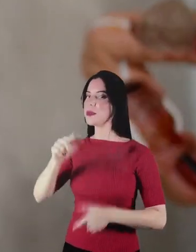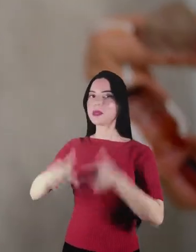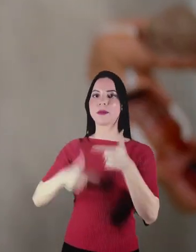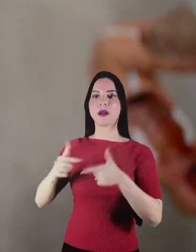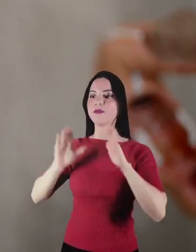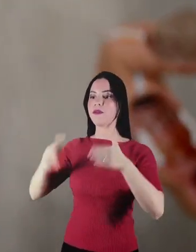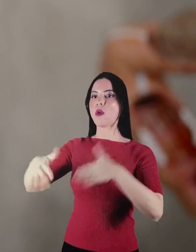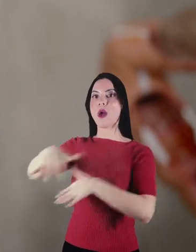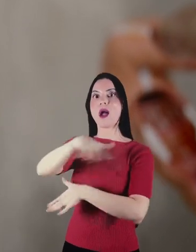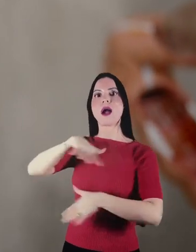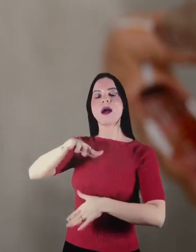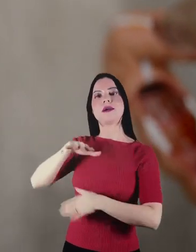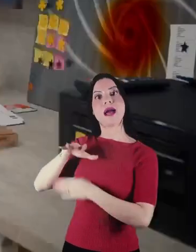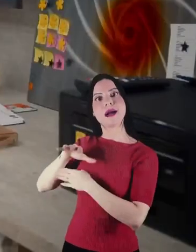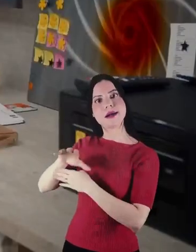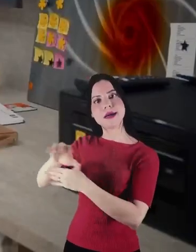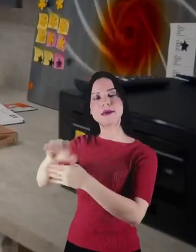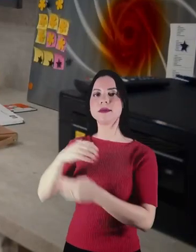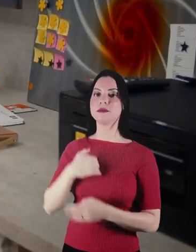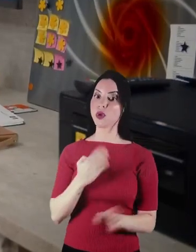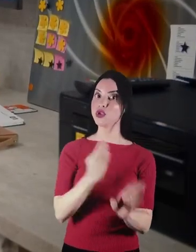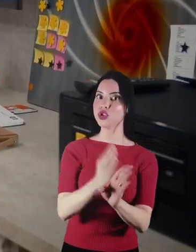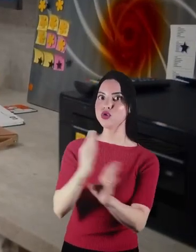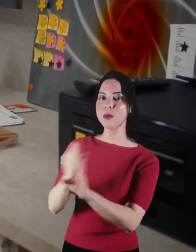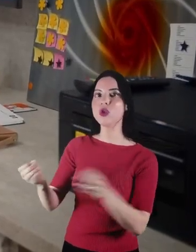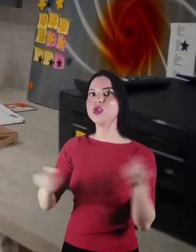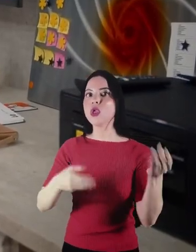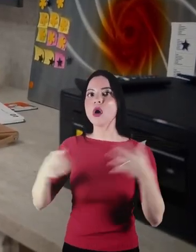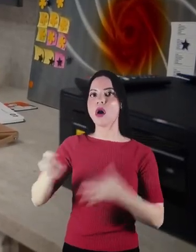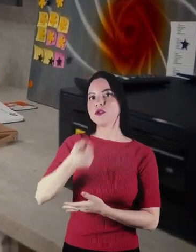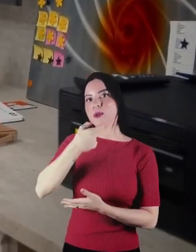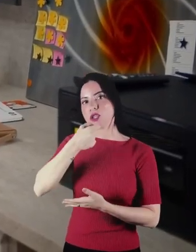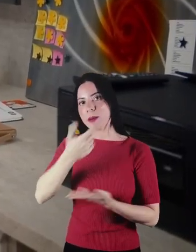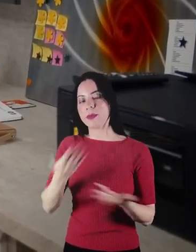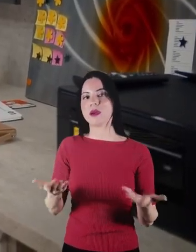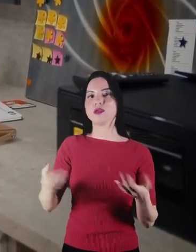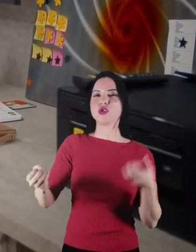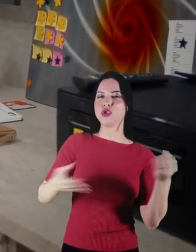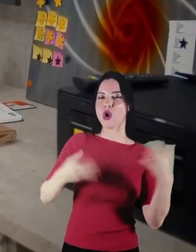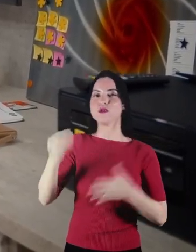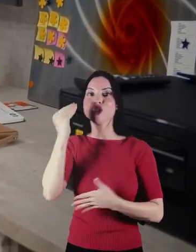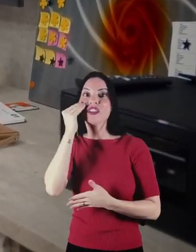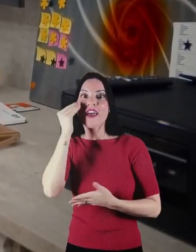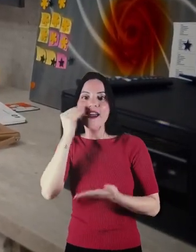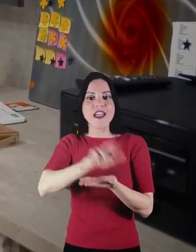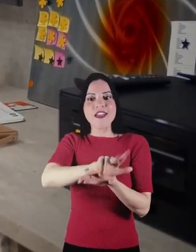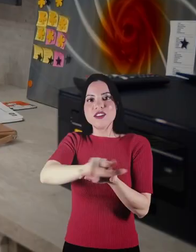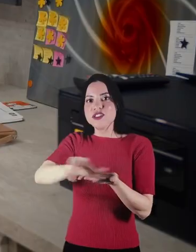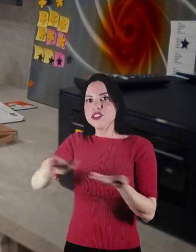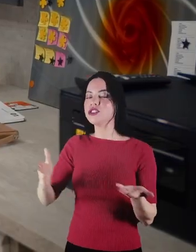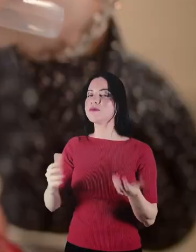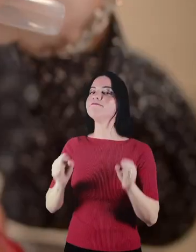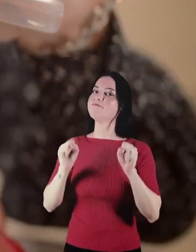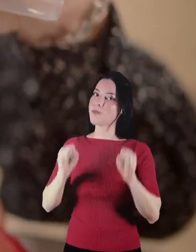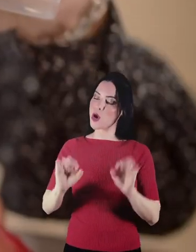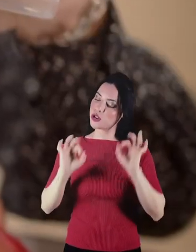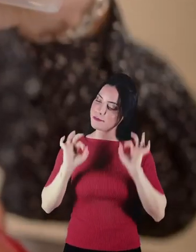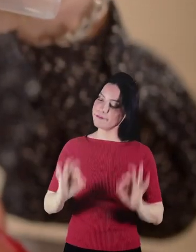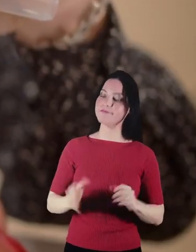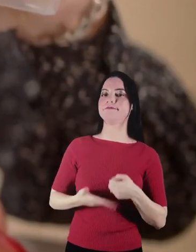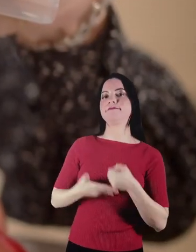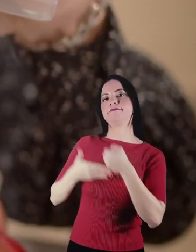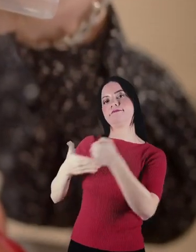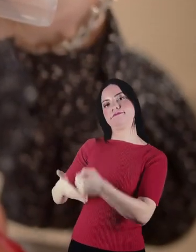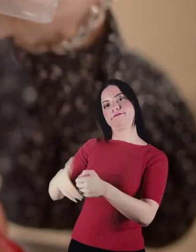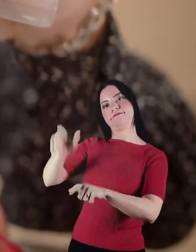Descobri novos medicamentos ou descobri novos testes que possam auxiliar as pessoas